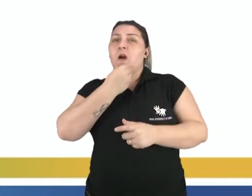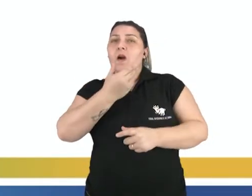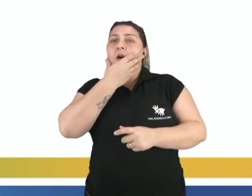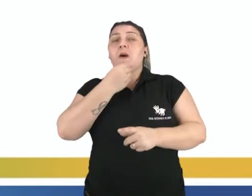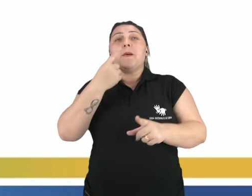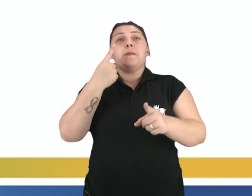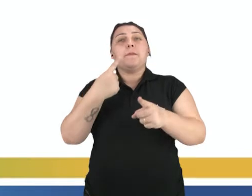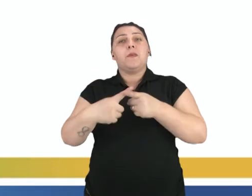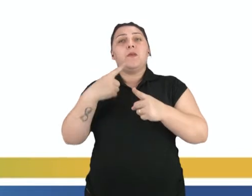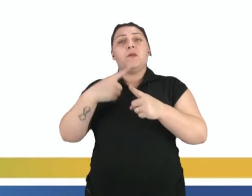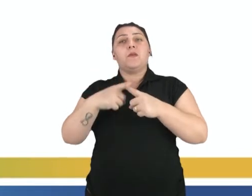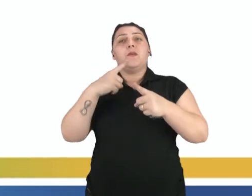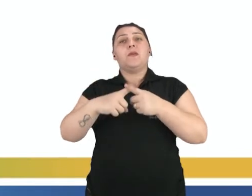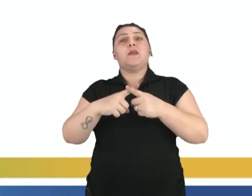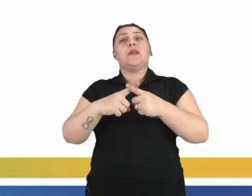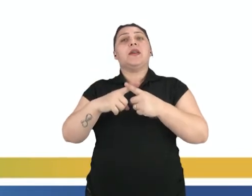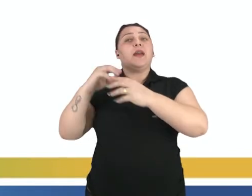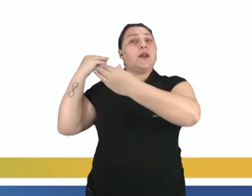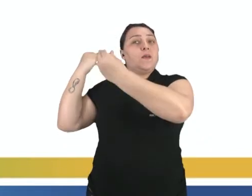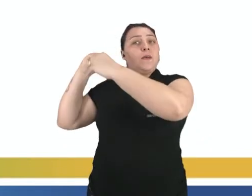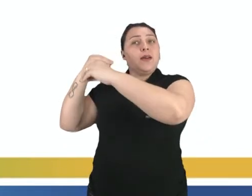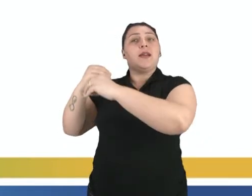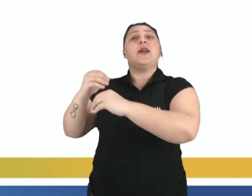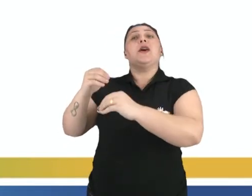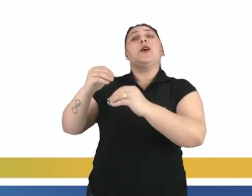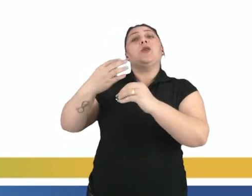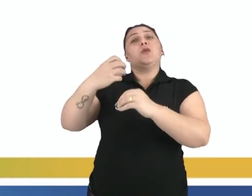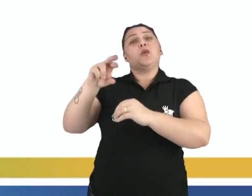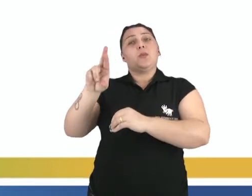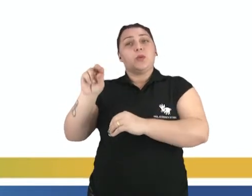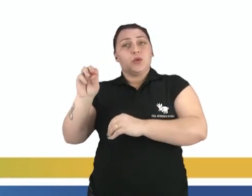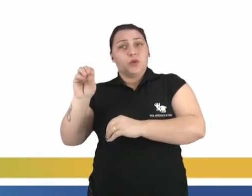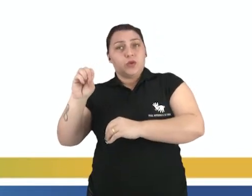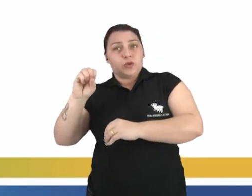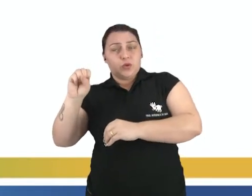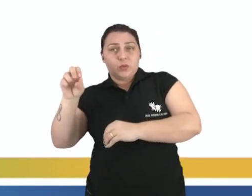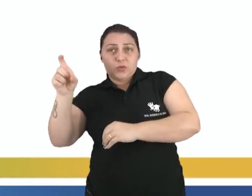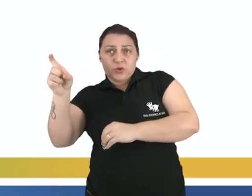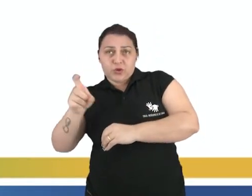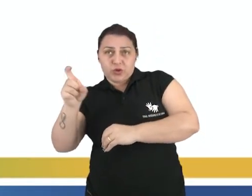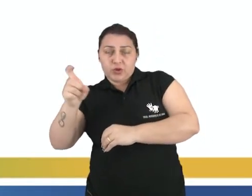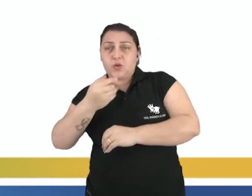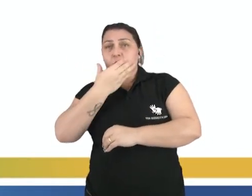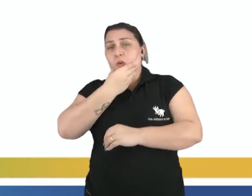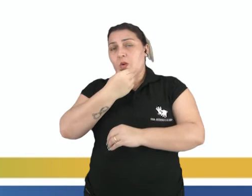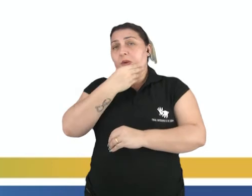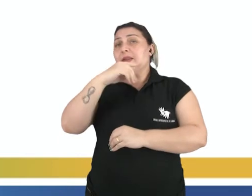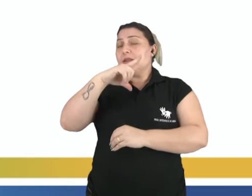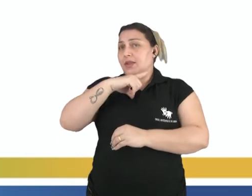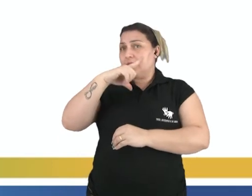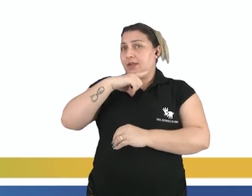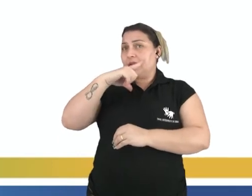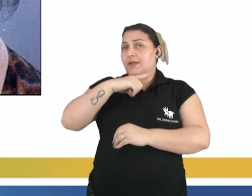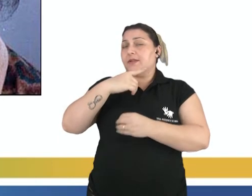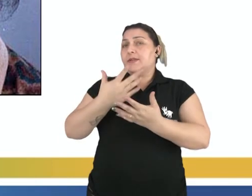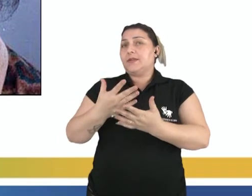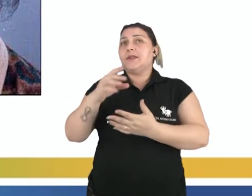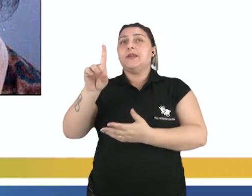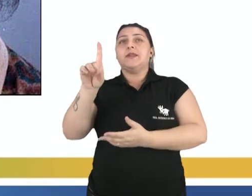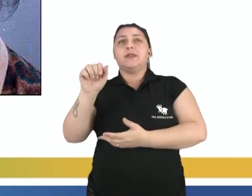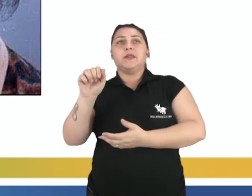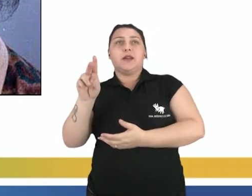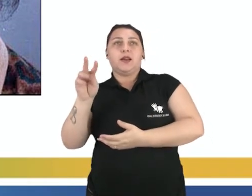porque ela é uma herança do cromossomo X, então o homem que recebe esse cromossomo, ele provavelmente vai ter esse